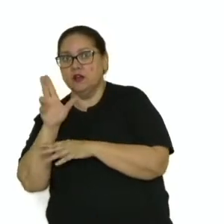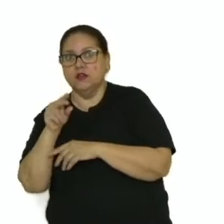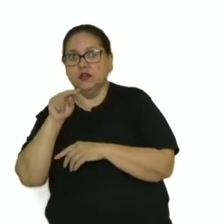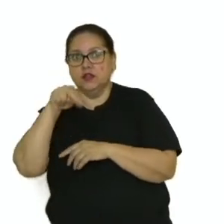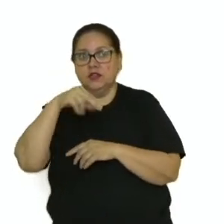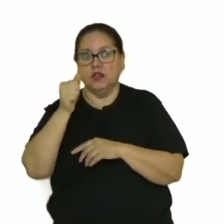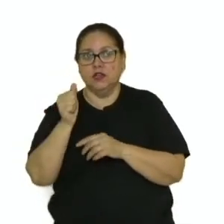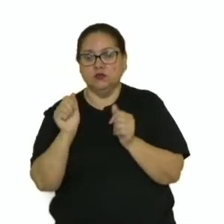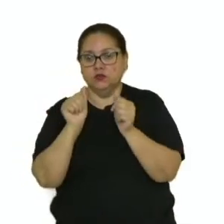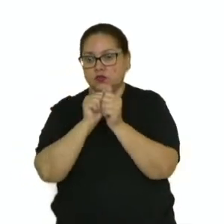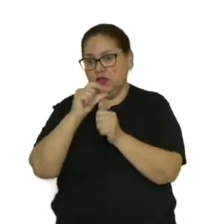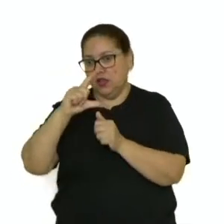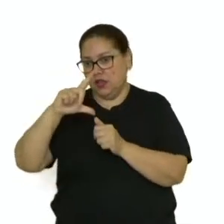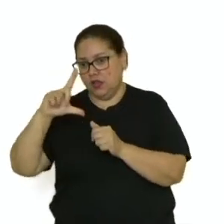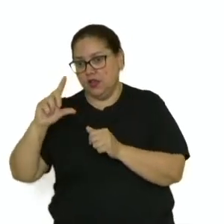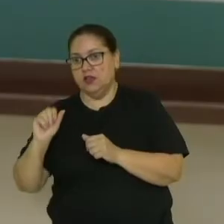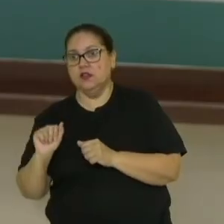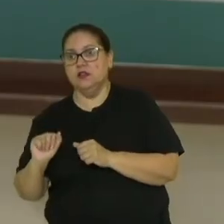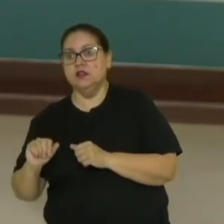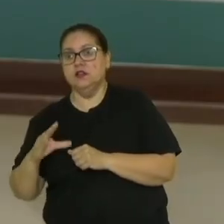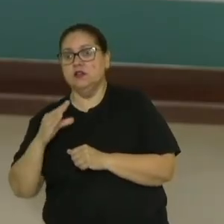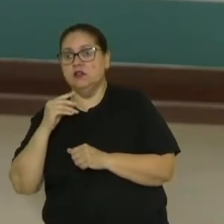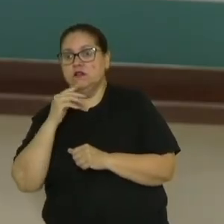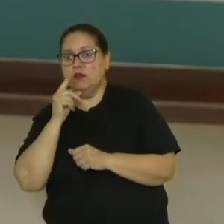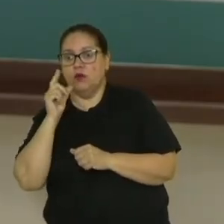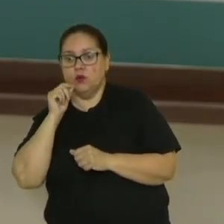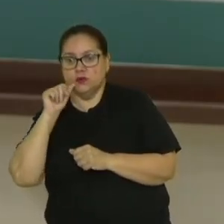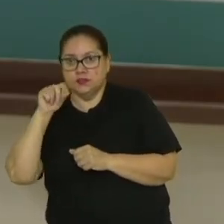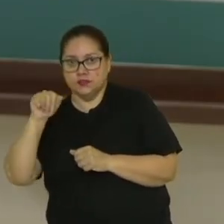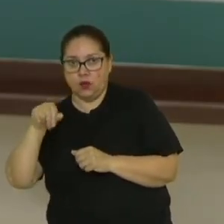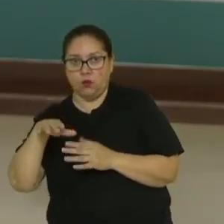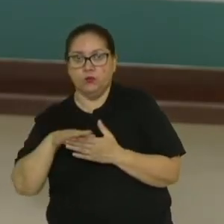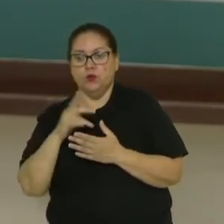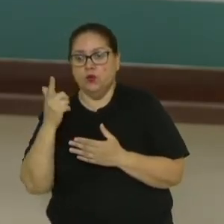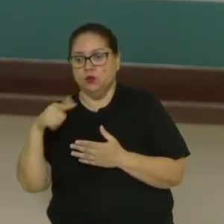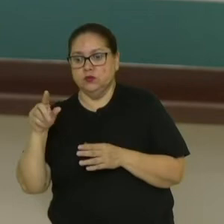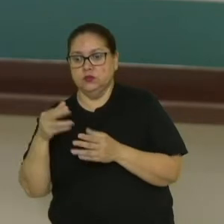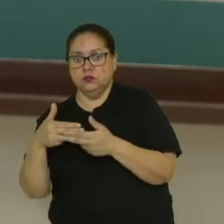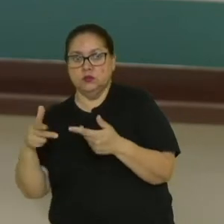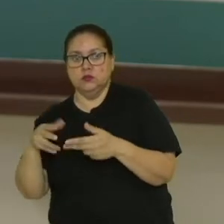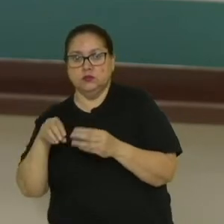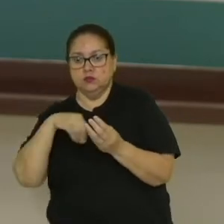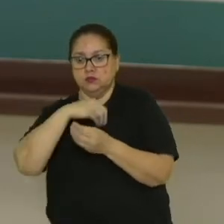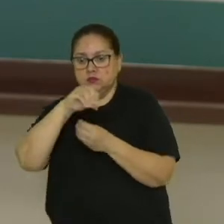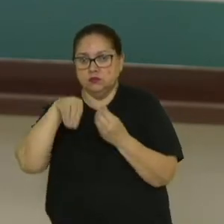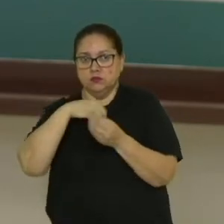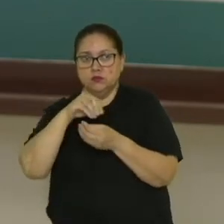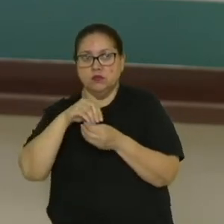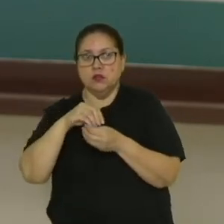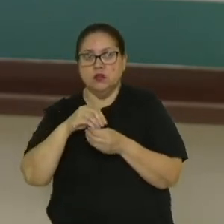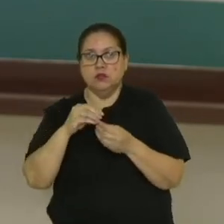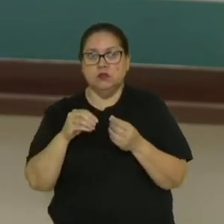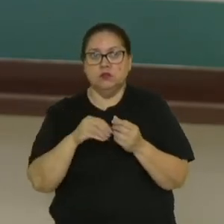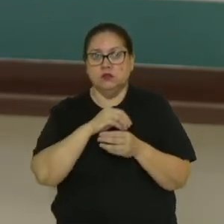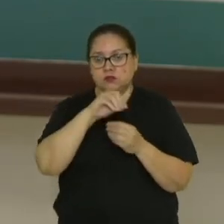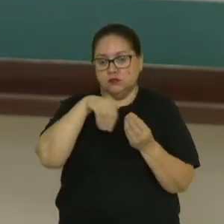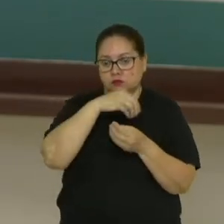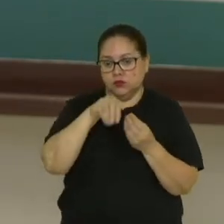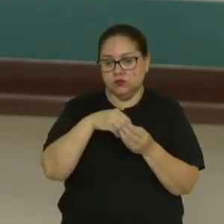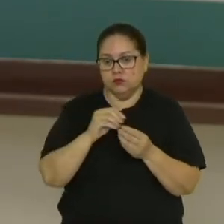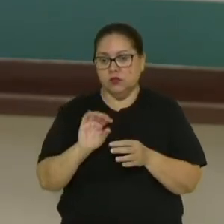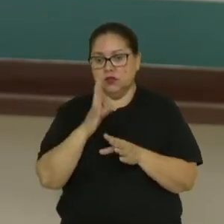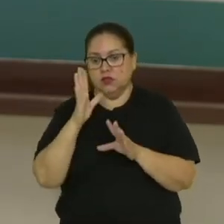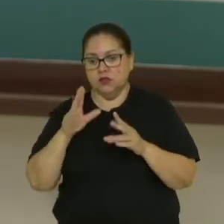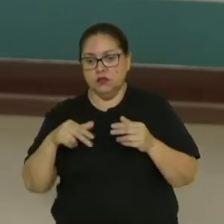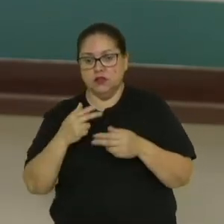Na aqui se junta com o Cl e forma o NaCl lá, o nosso outro produto. Então, ao misturar o ácido clorídrico e o hidróxido de sódio, acontece